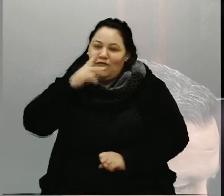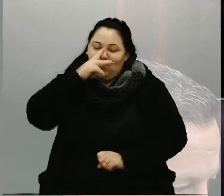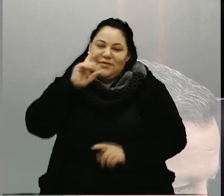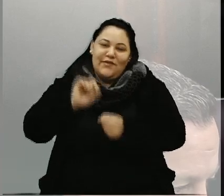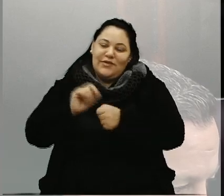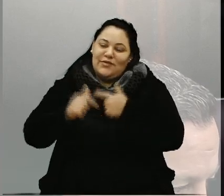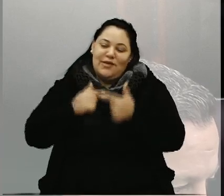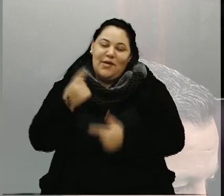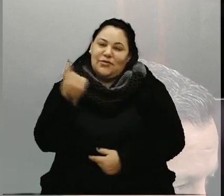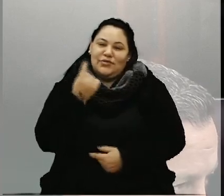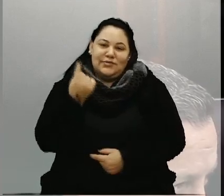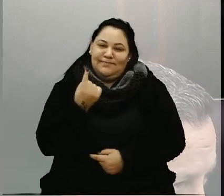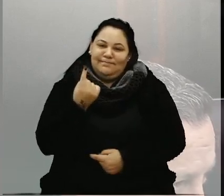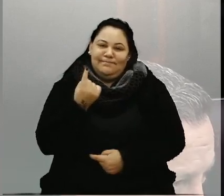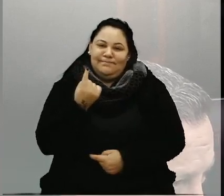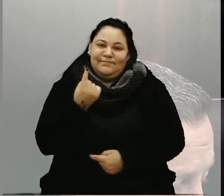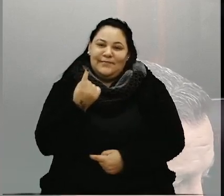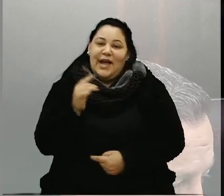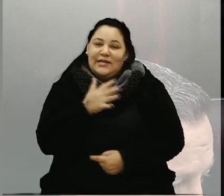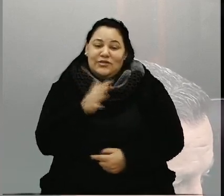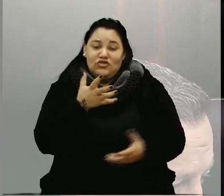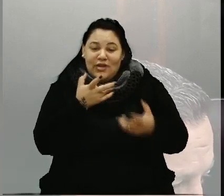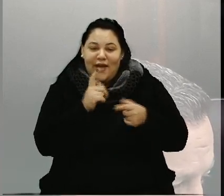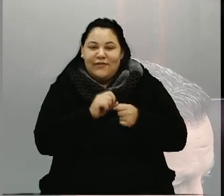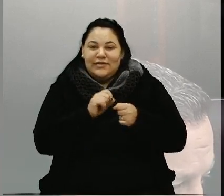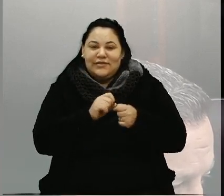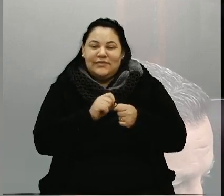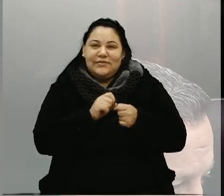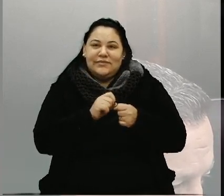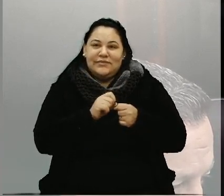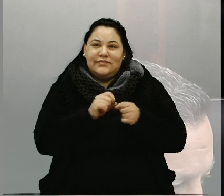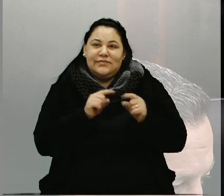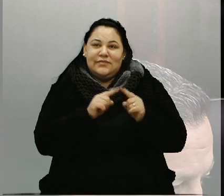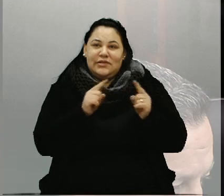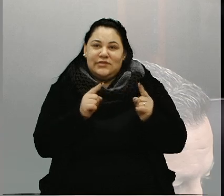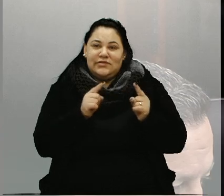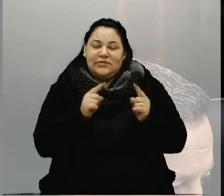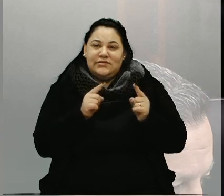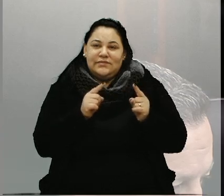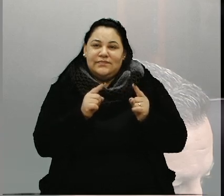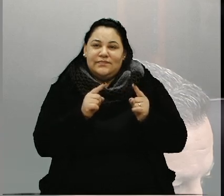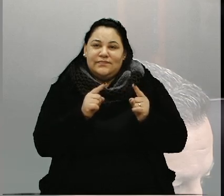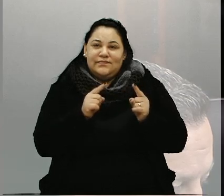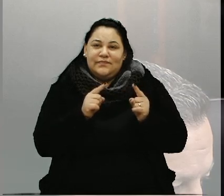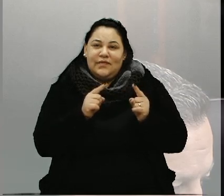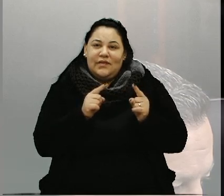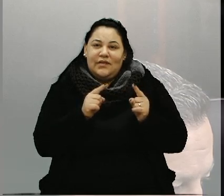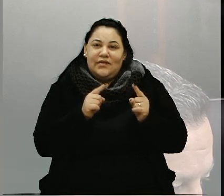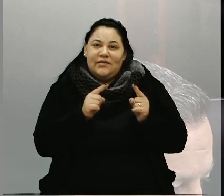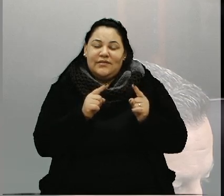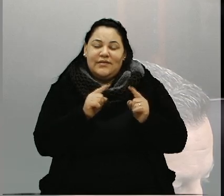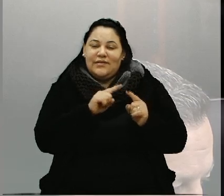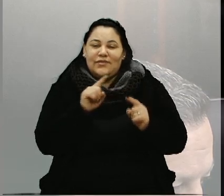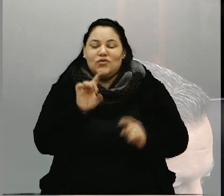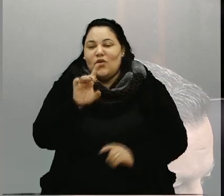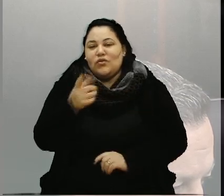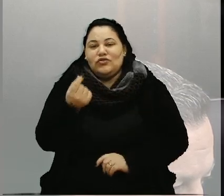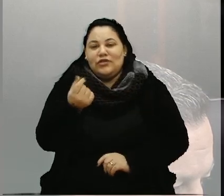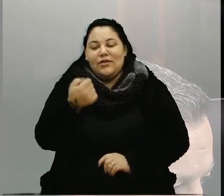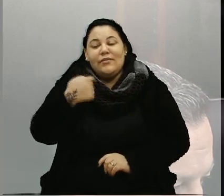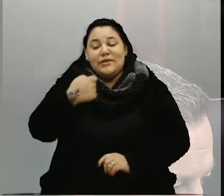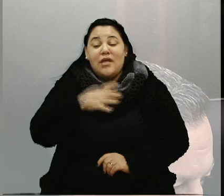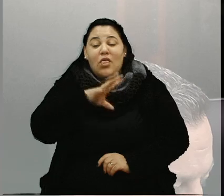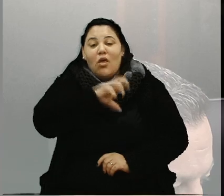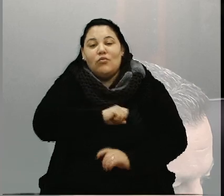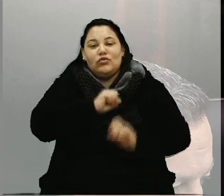fazem. Mesmo que queiram fazer, se não é essa, além do só o dinheiro, precisa do amor